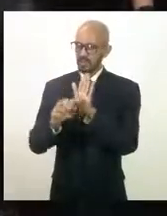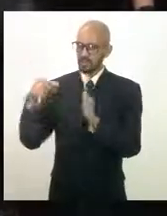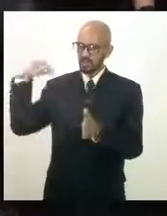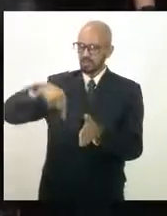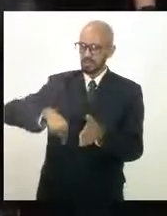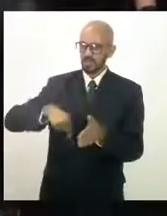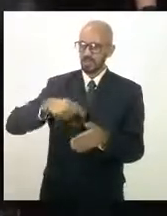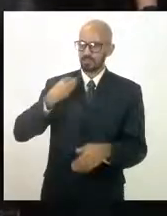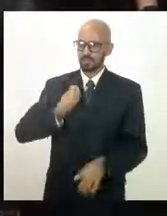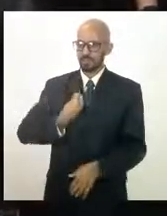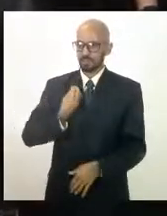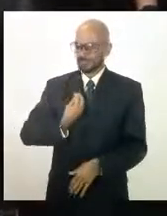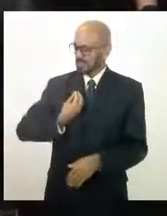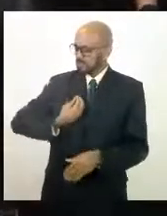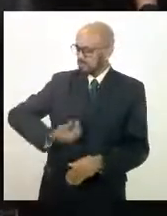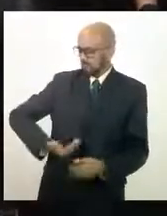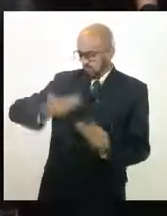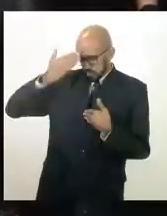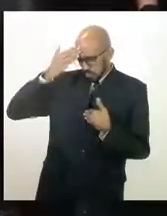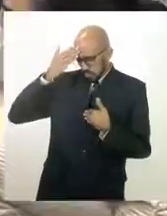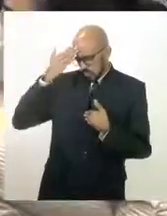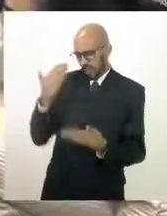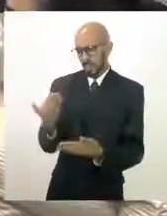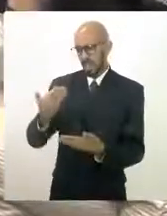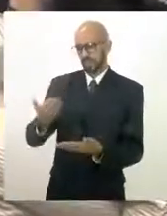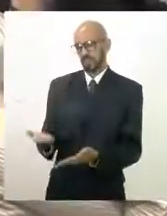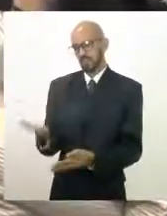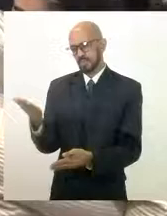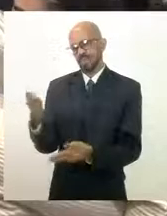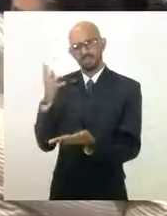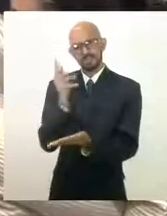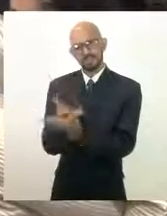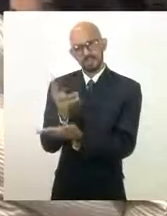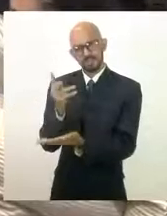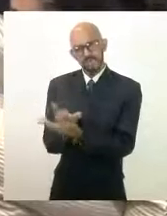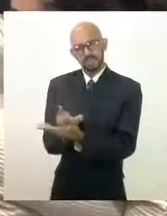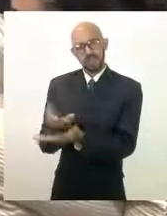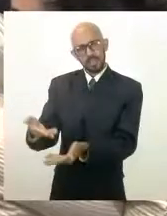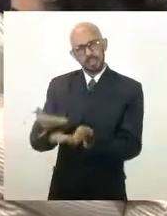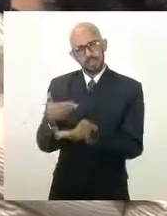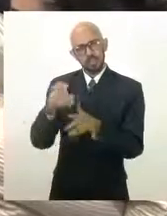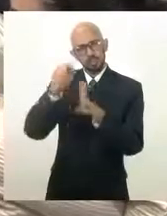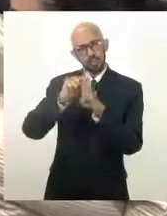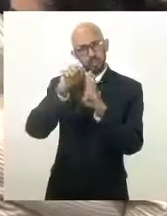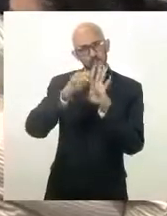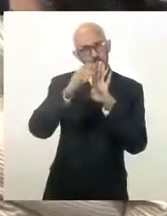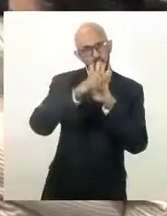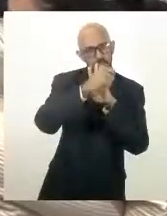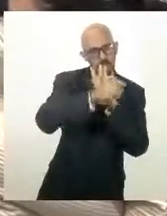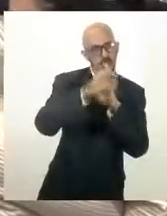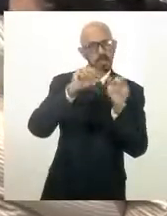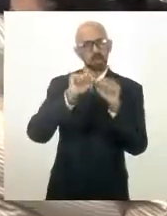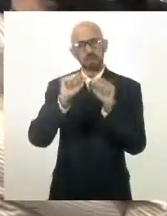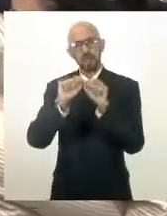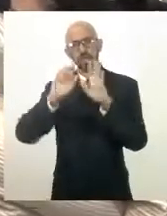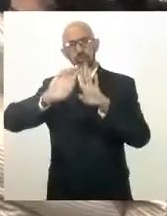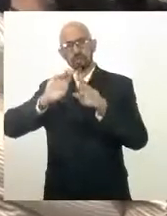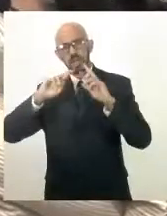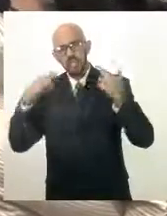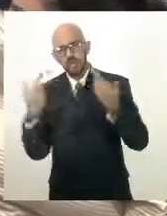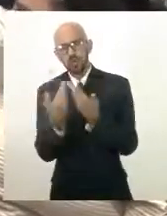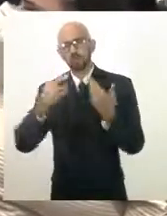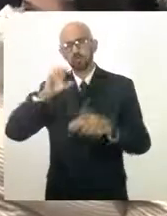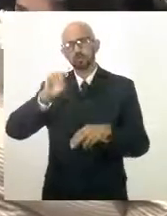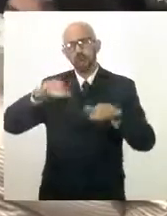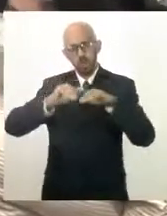Muito obrigada. E não só isso, você sempre atende todo mês, gente. Ele faz uma reunião só com a bancada